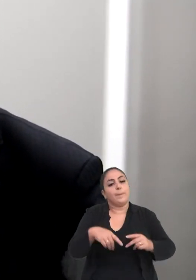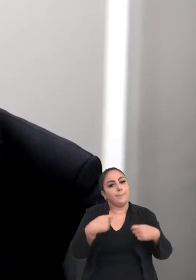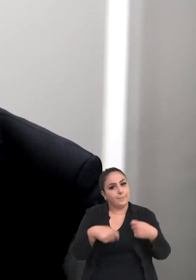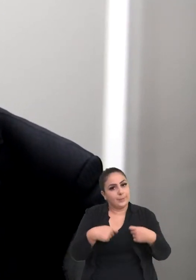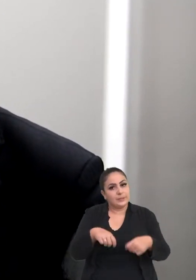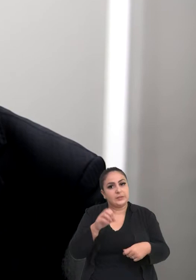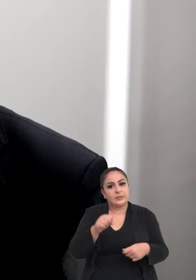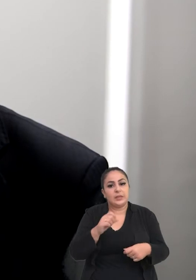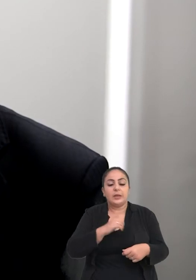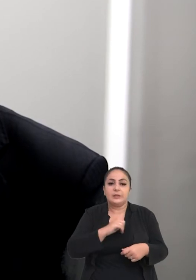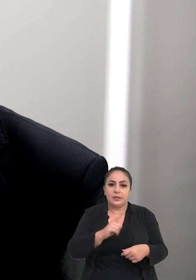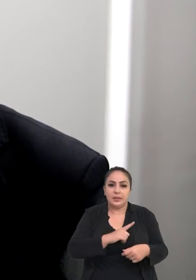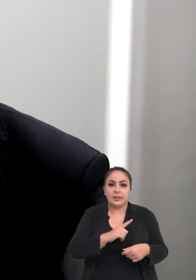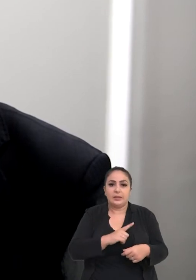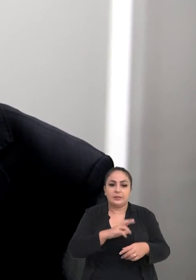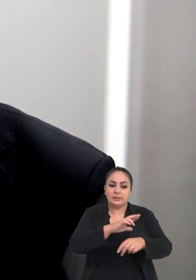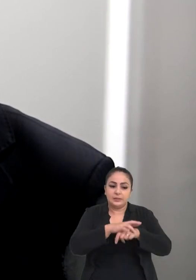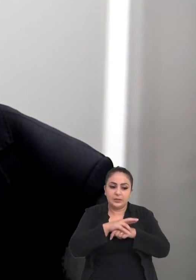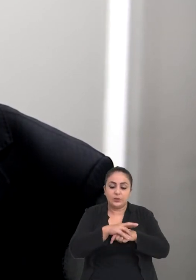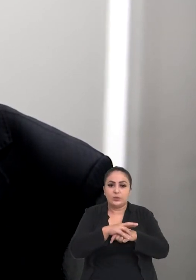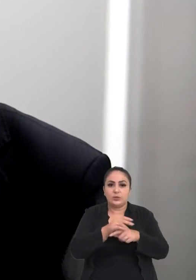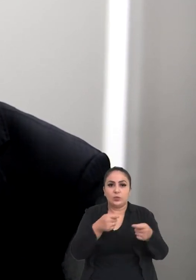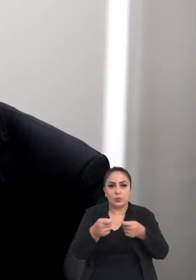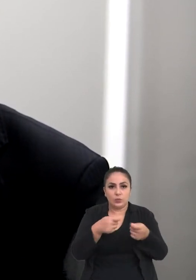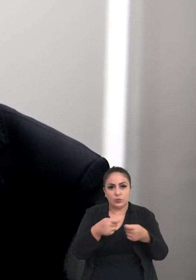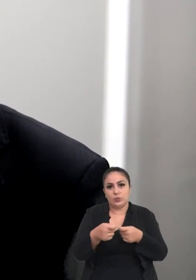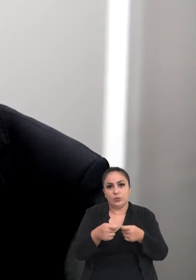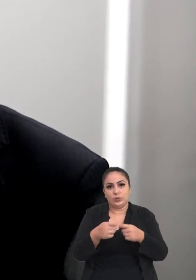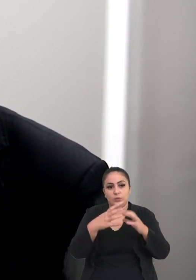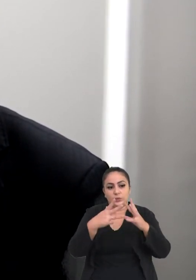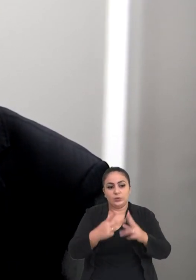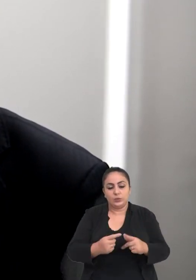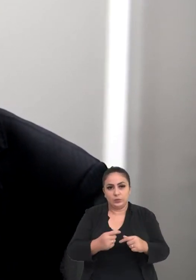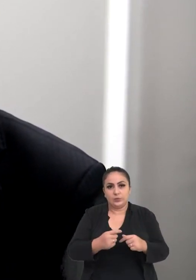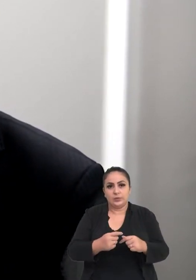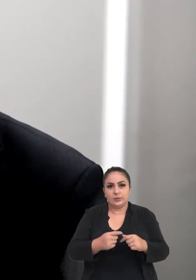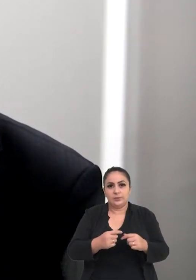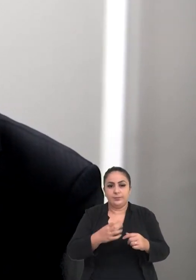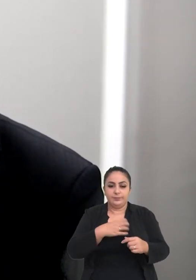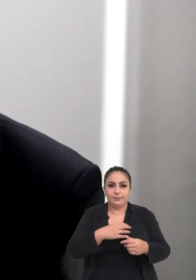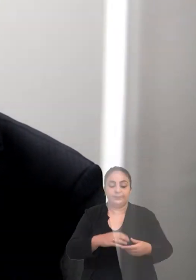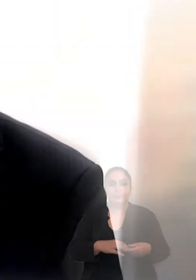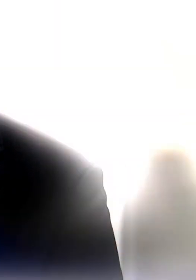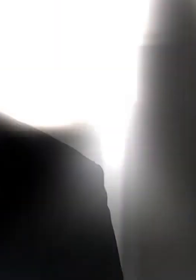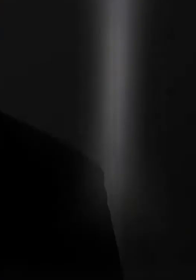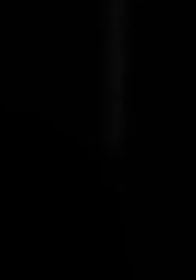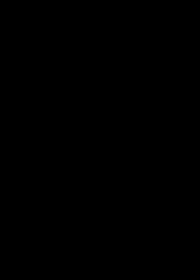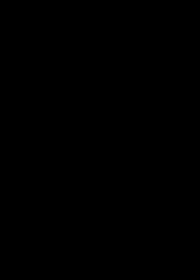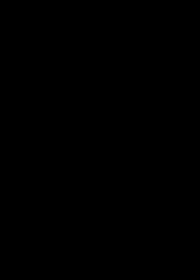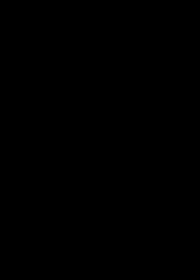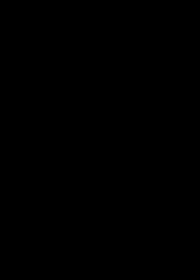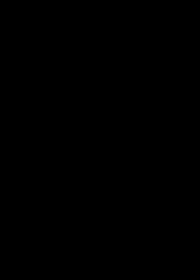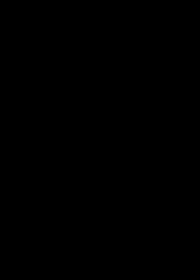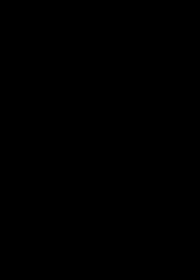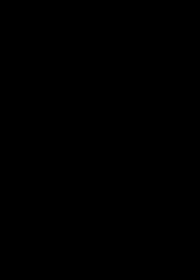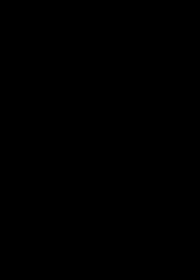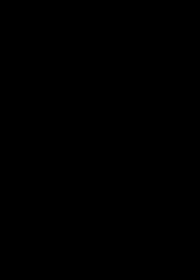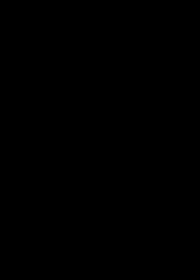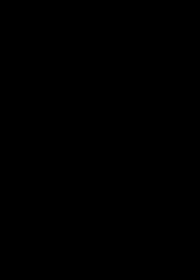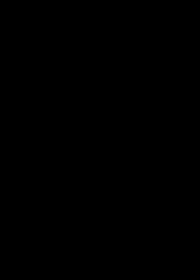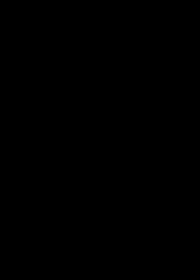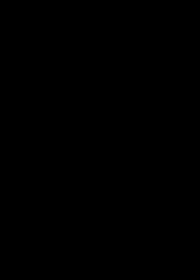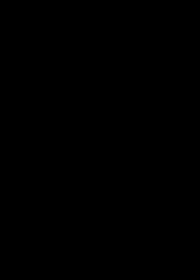pessoas, então é preciso que haja também segurança no controle de toda essa frota.